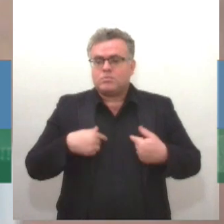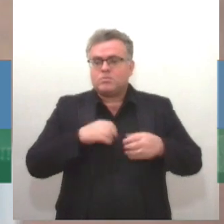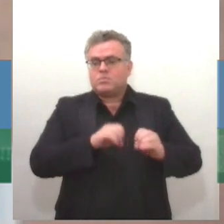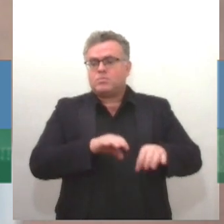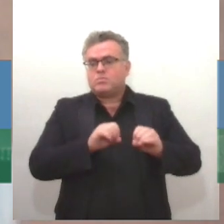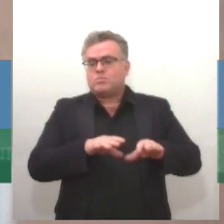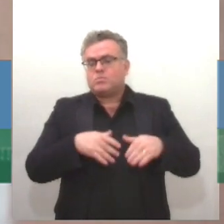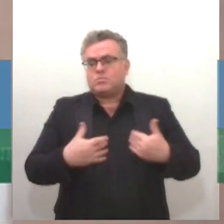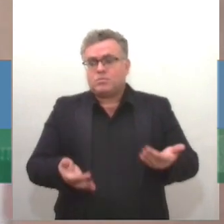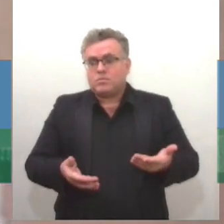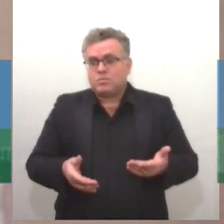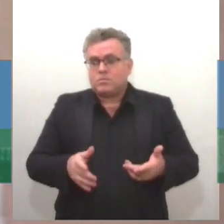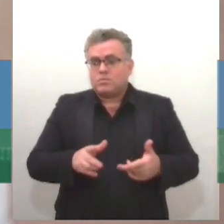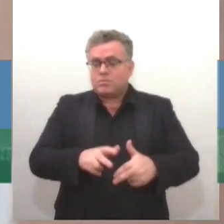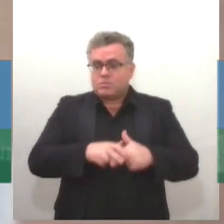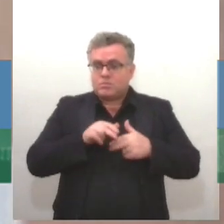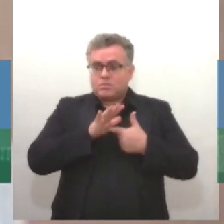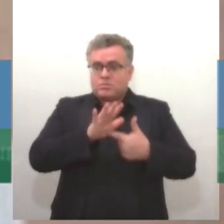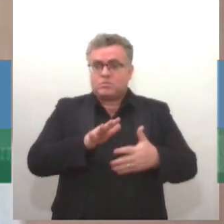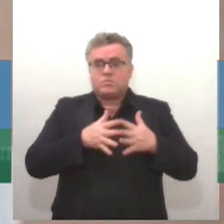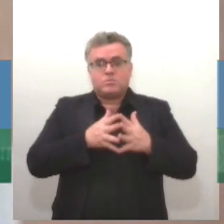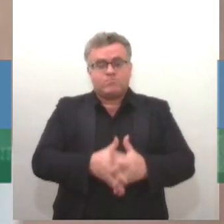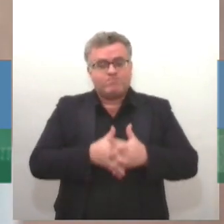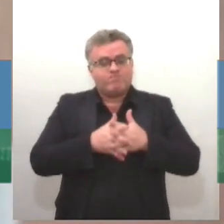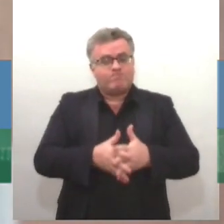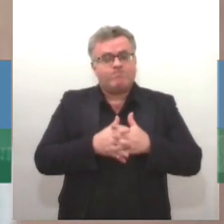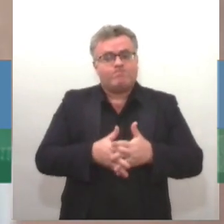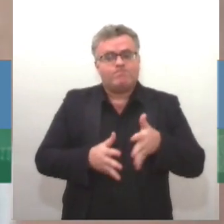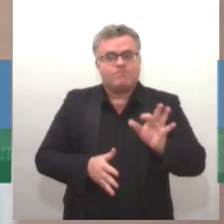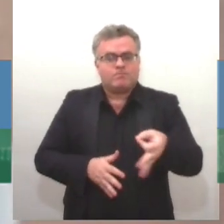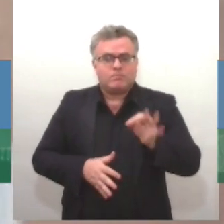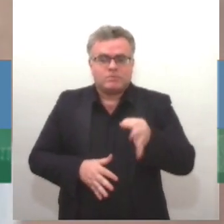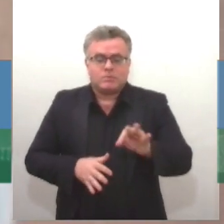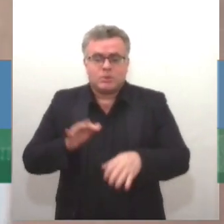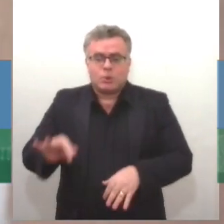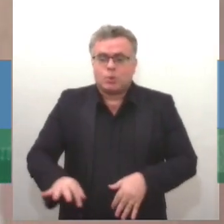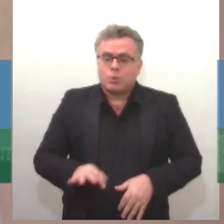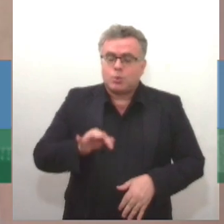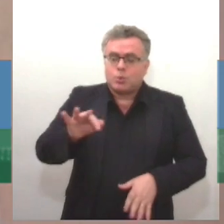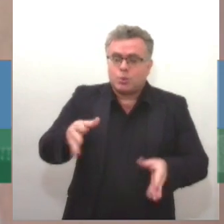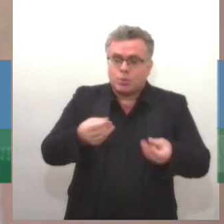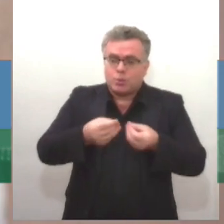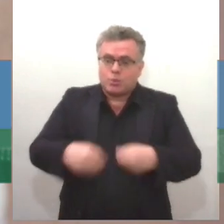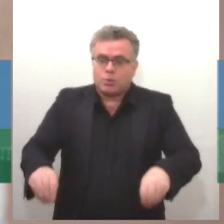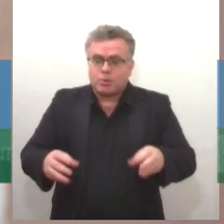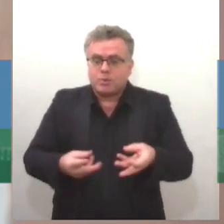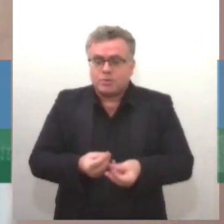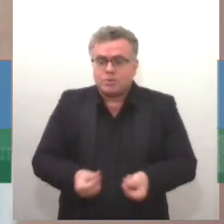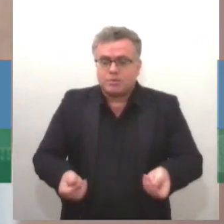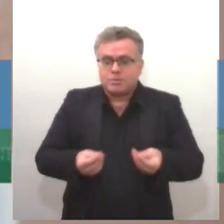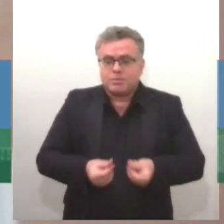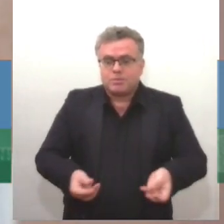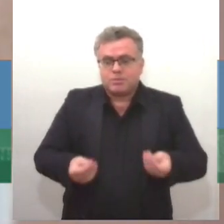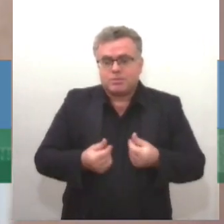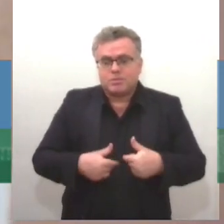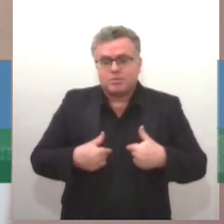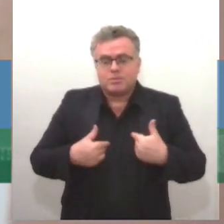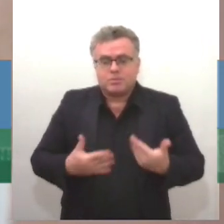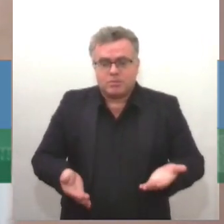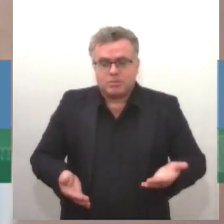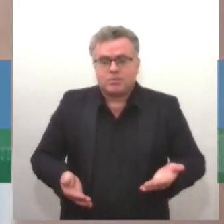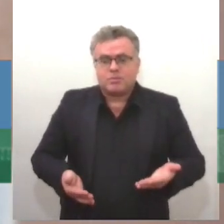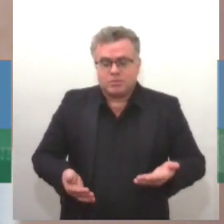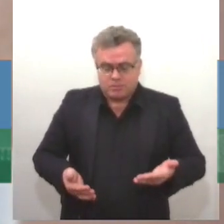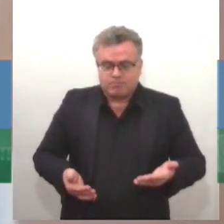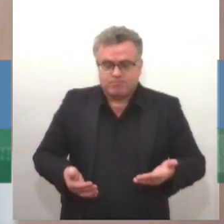limite pessoal. Eu acho que isso conduz a uma precarização de serviços essenciais,